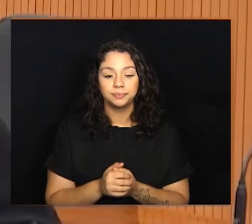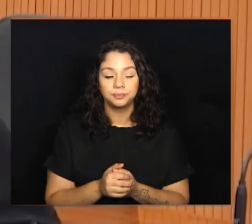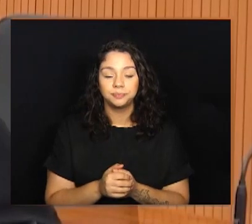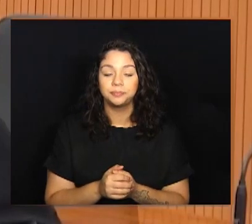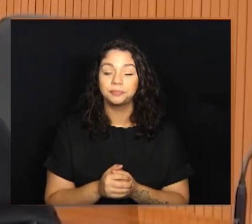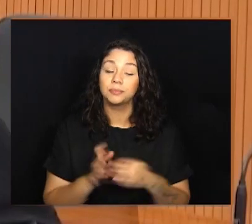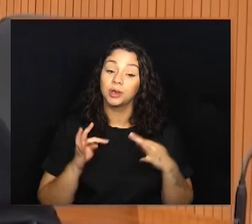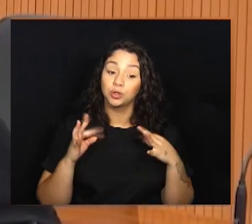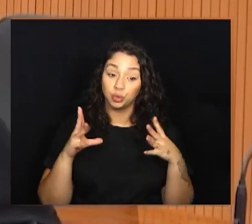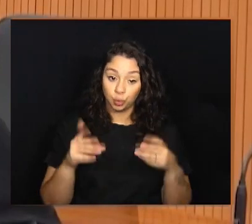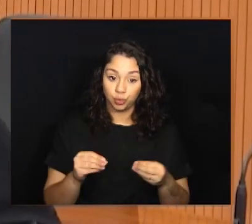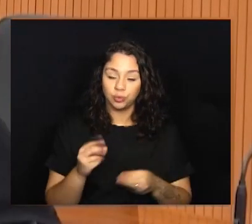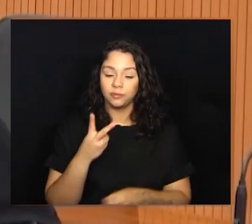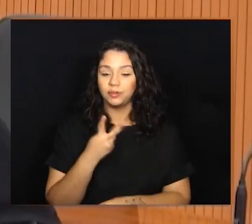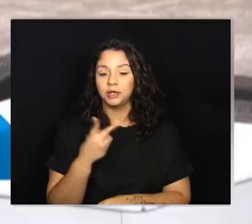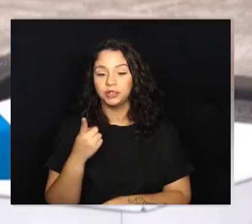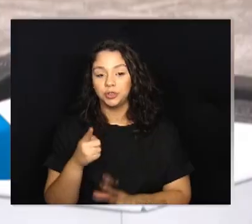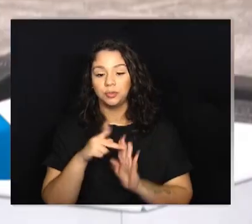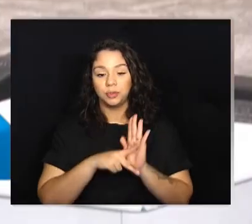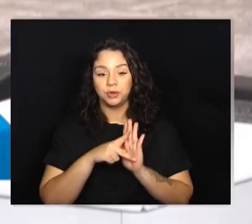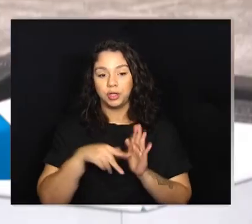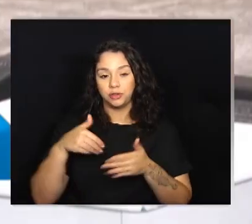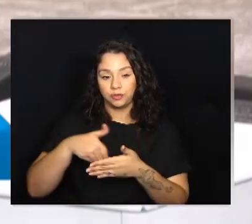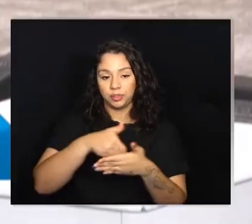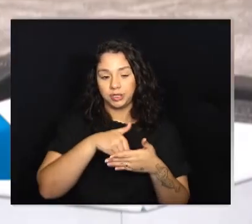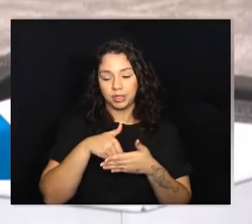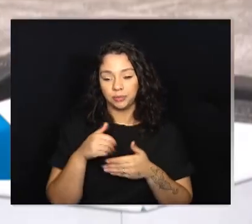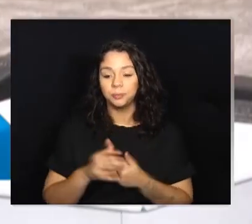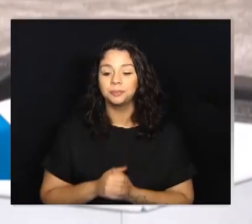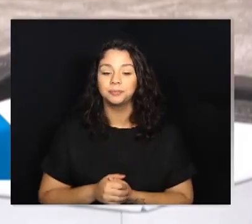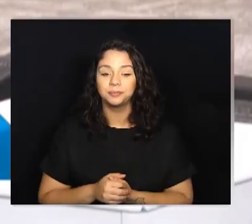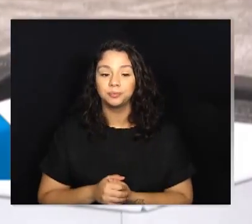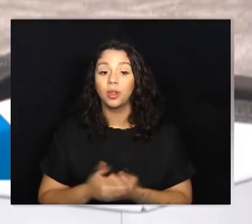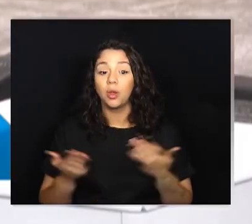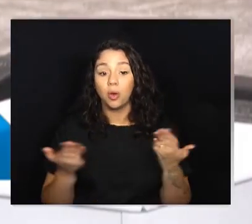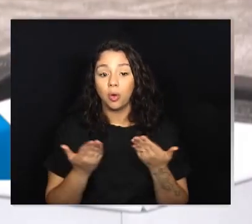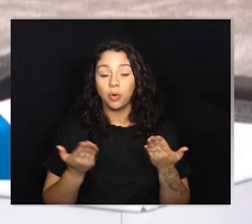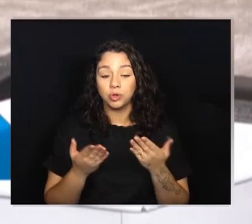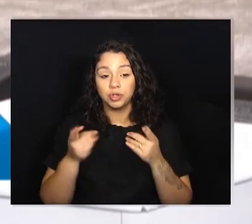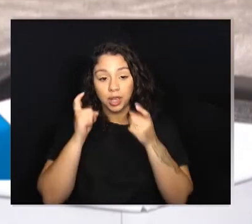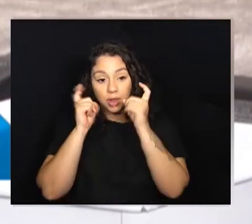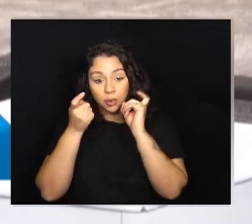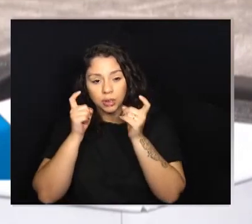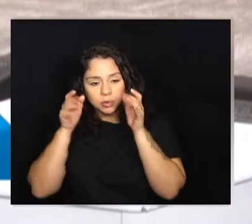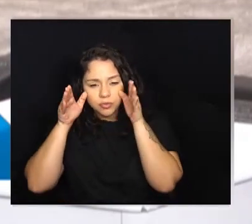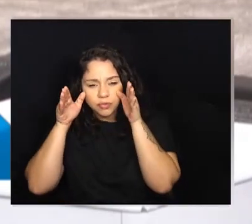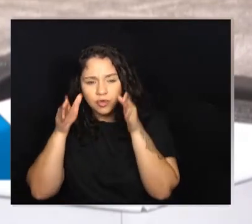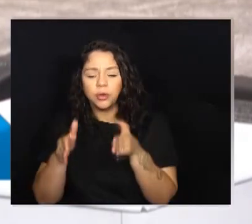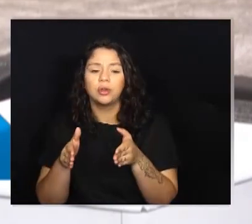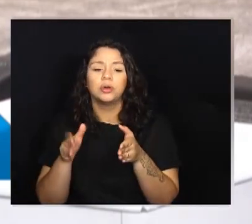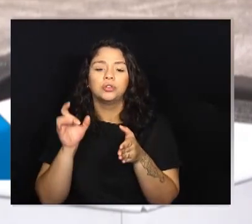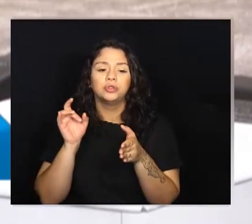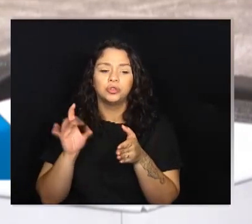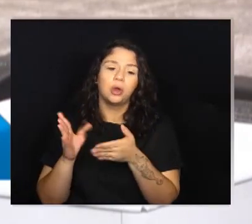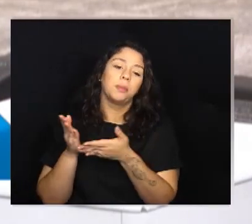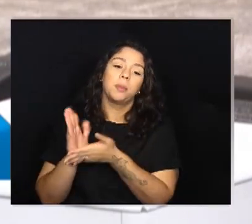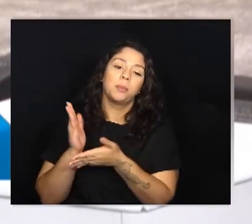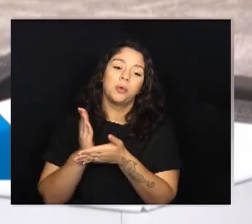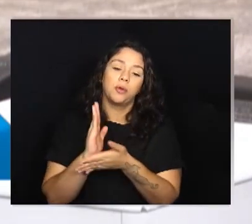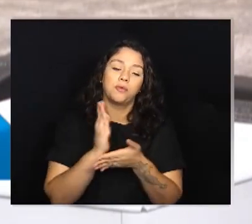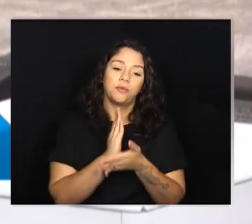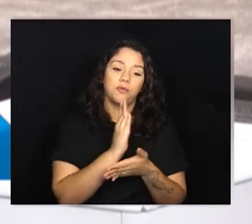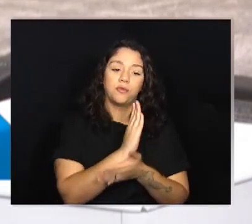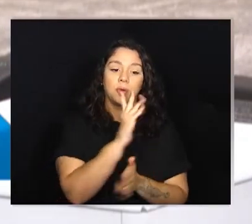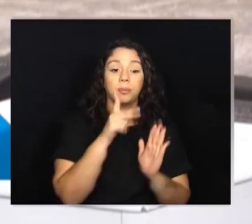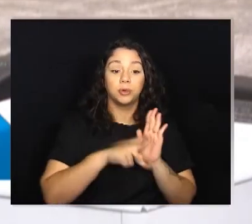foram 21 projetos de lei votados. Hoje nós reservamos essa reunião para aprovar os projetos. Por que